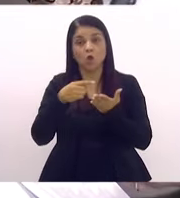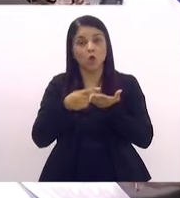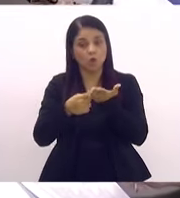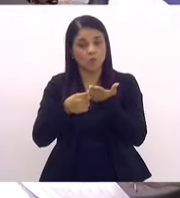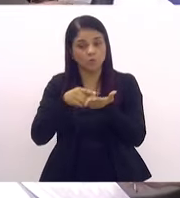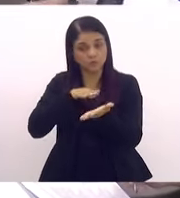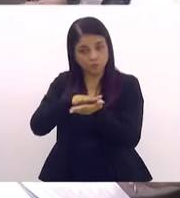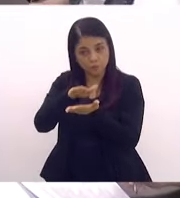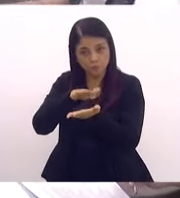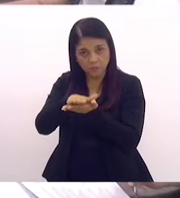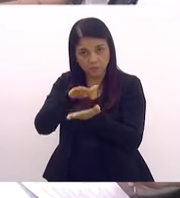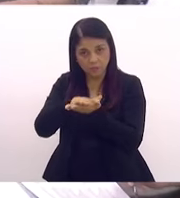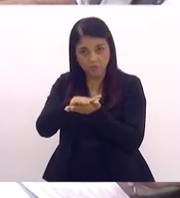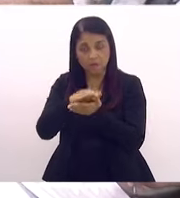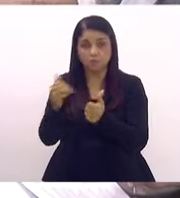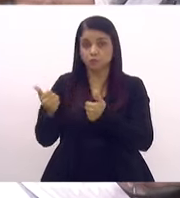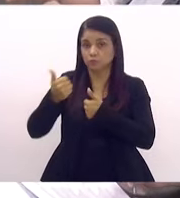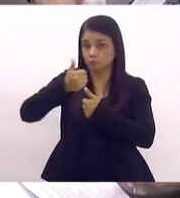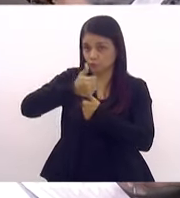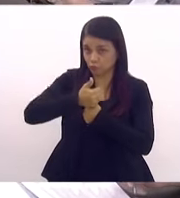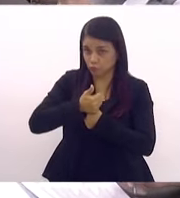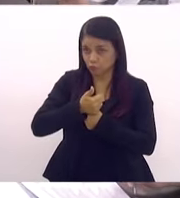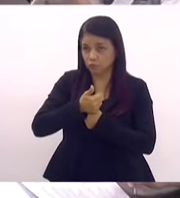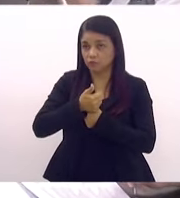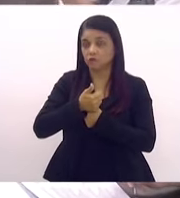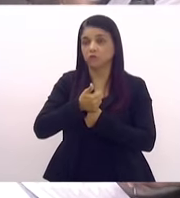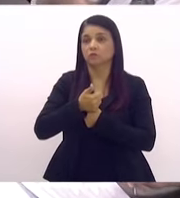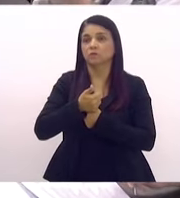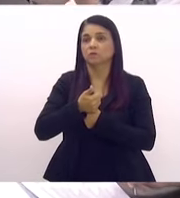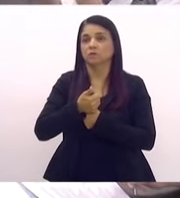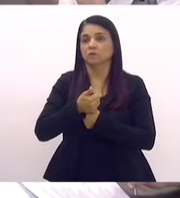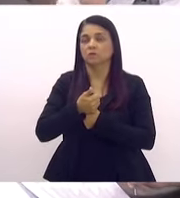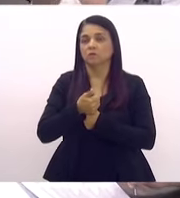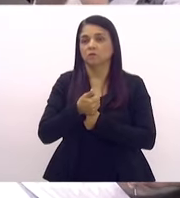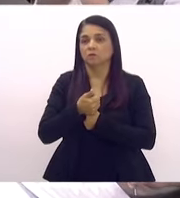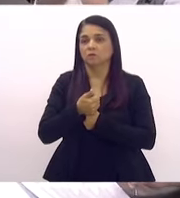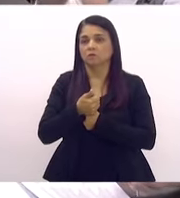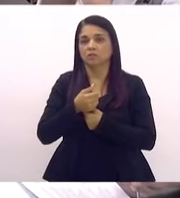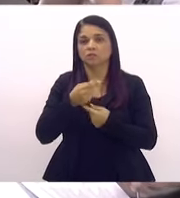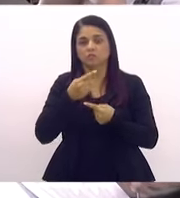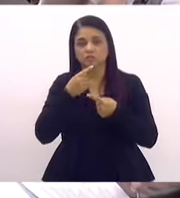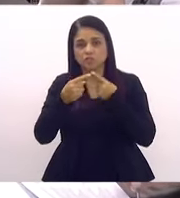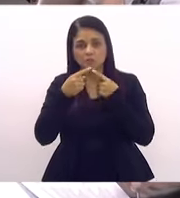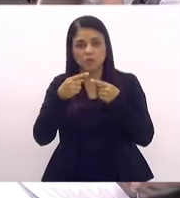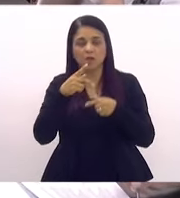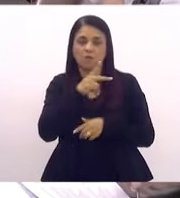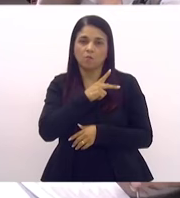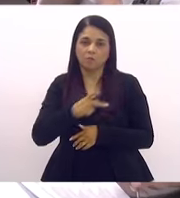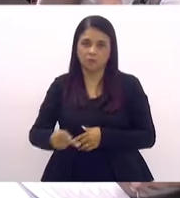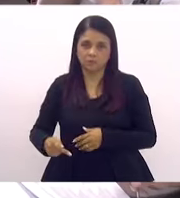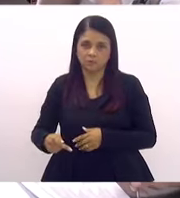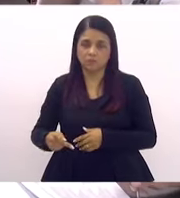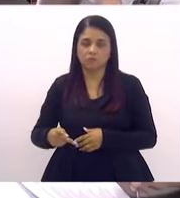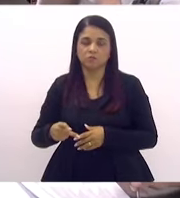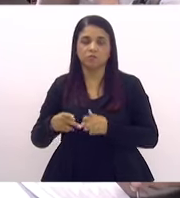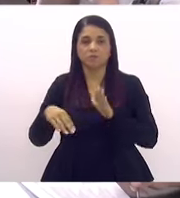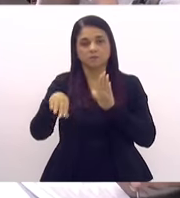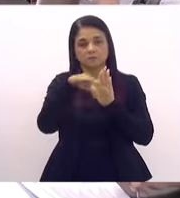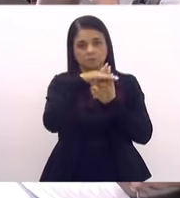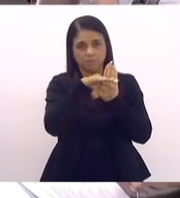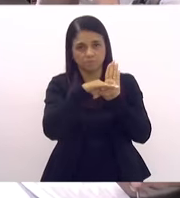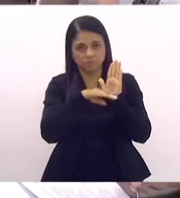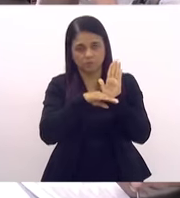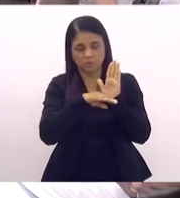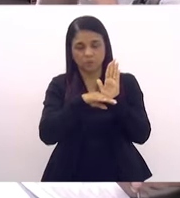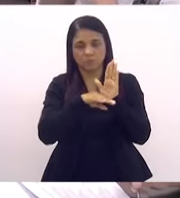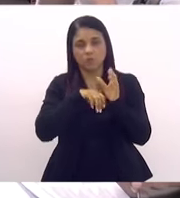publicar imediatamente o substitutivo e dialogar com o presidente para trazer a pauta